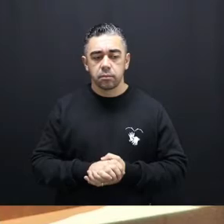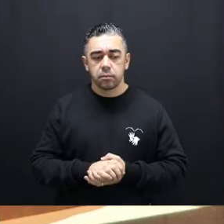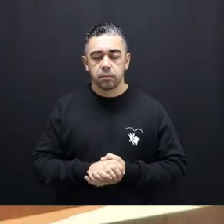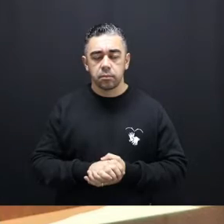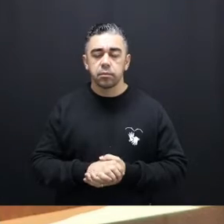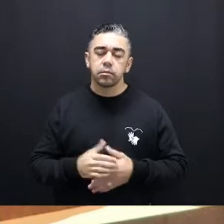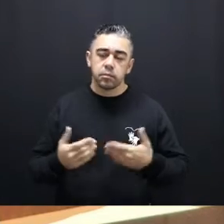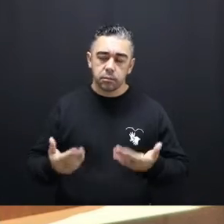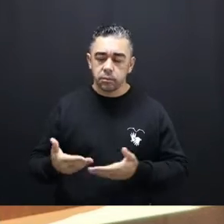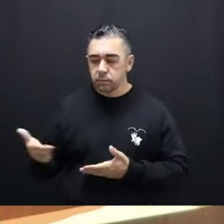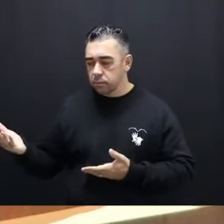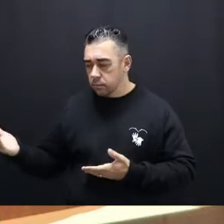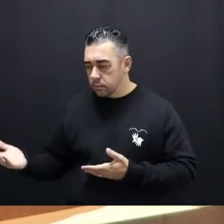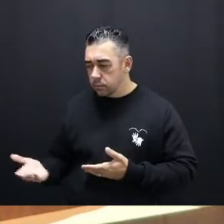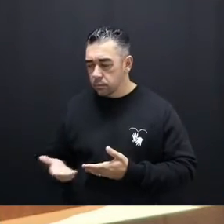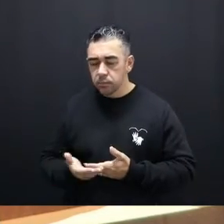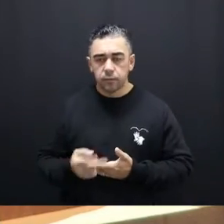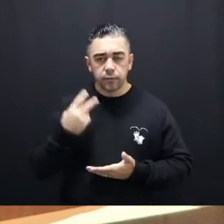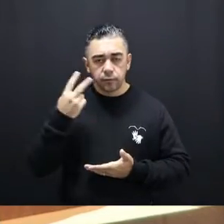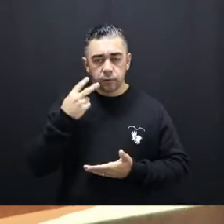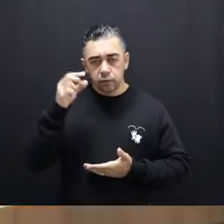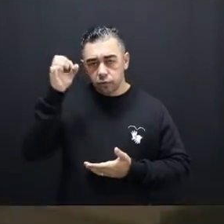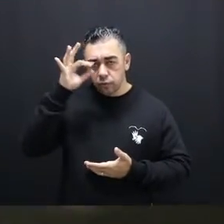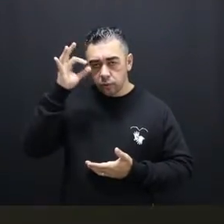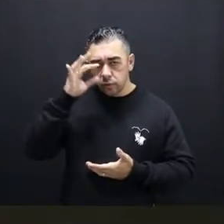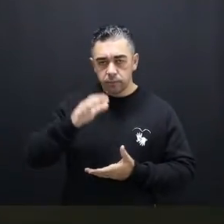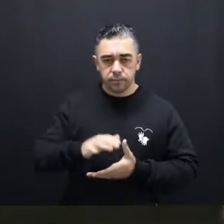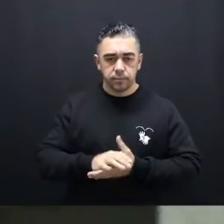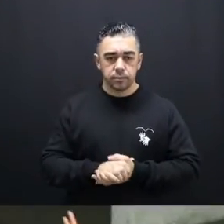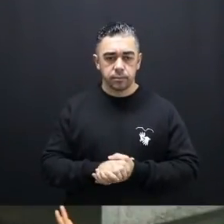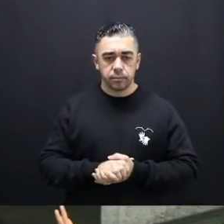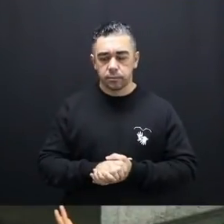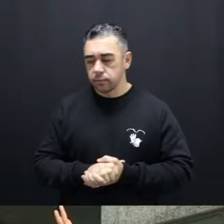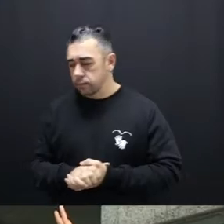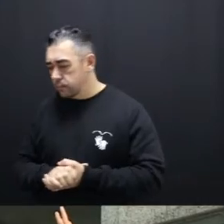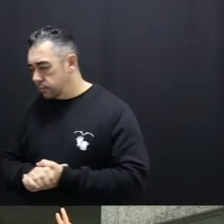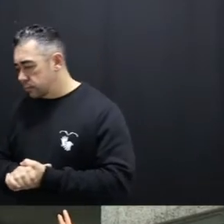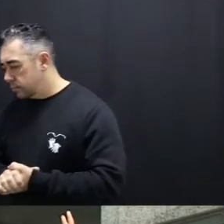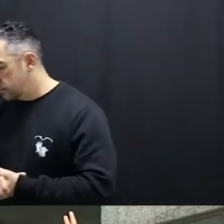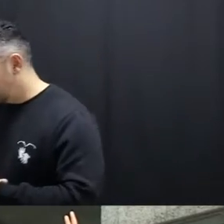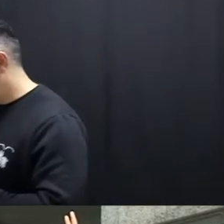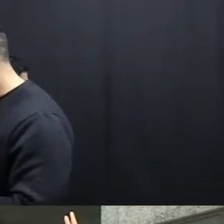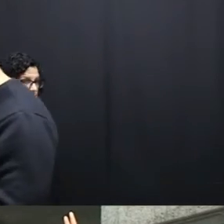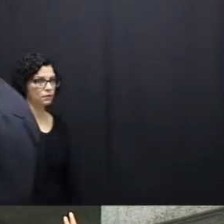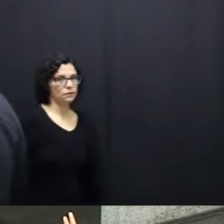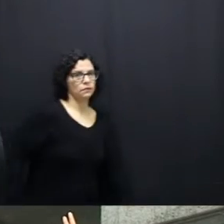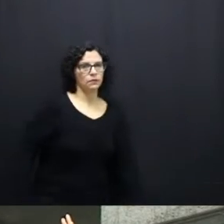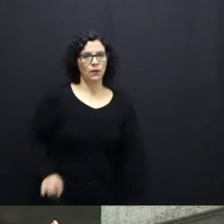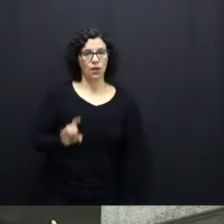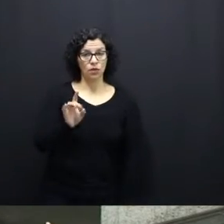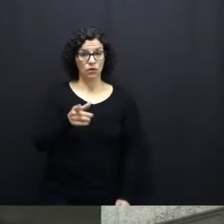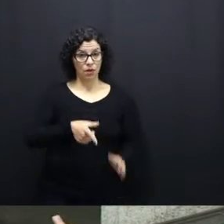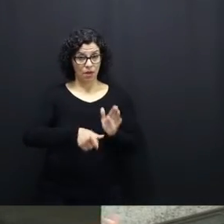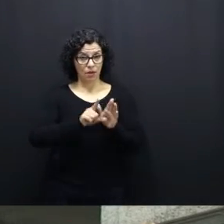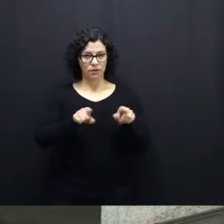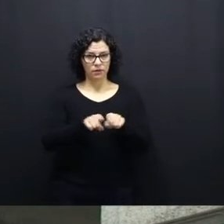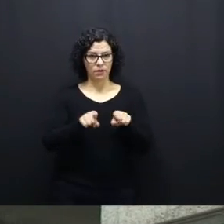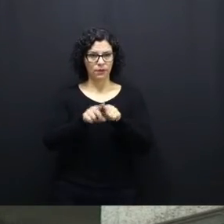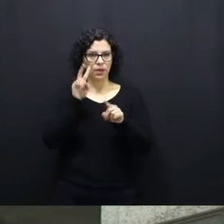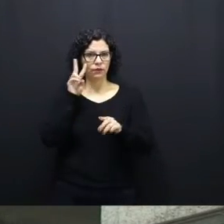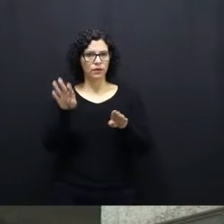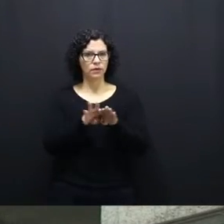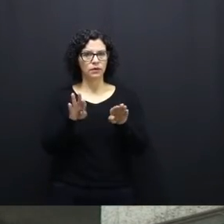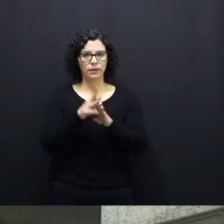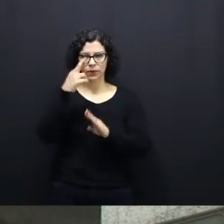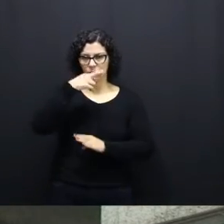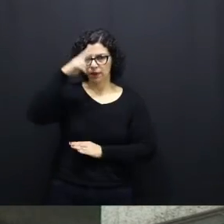bom então conselho da palavra inicialmente o Vereador Juliano Martins é só antes eu só observei aqui